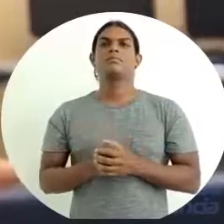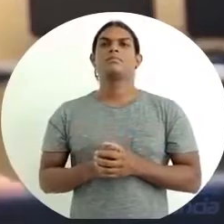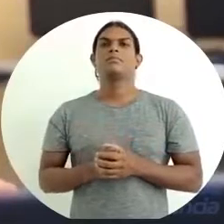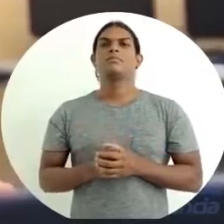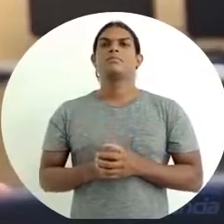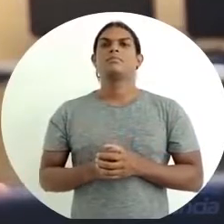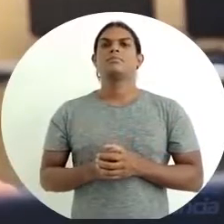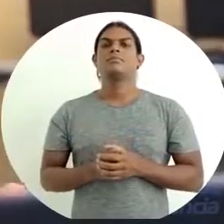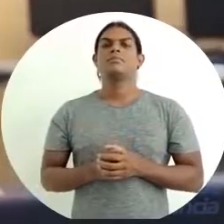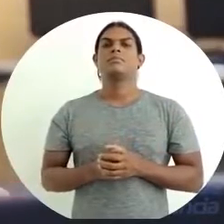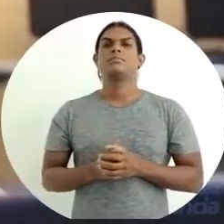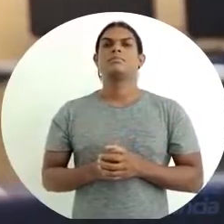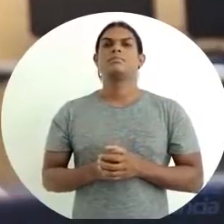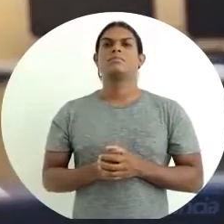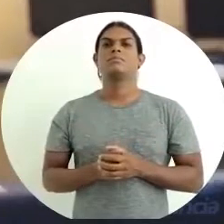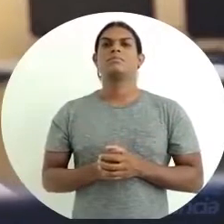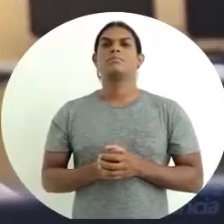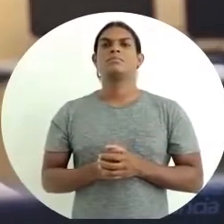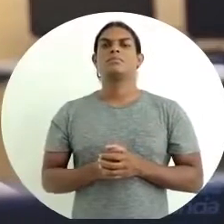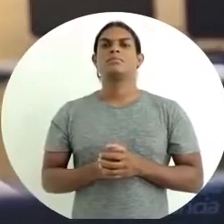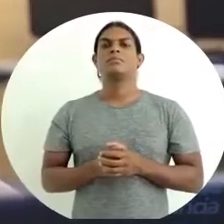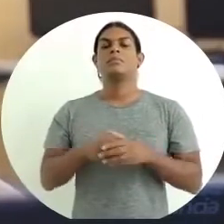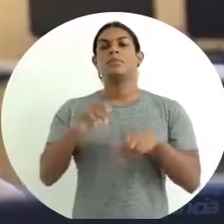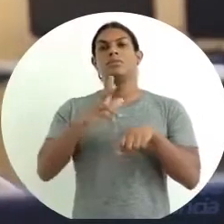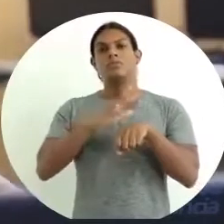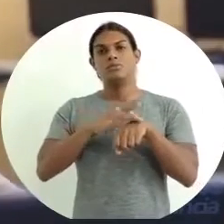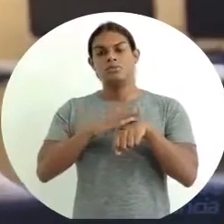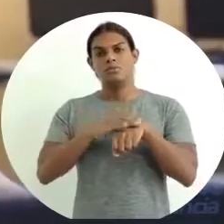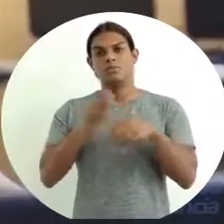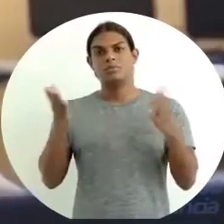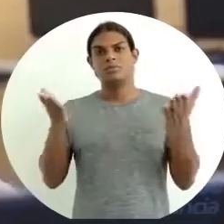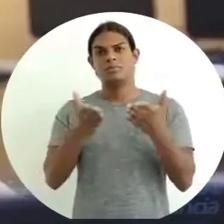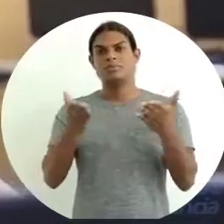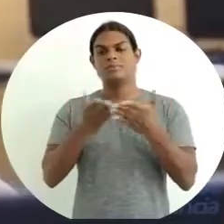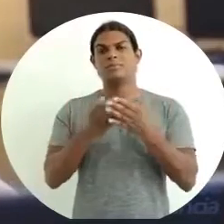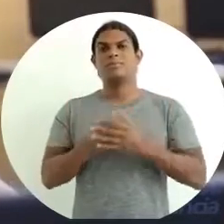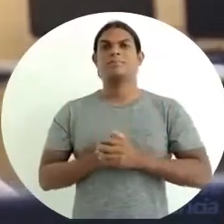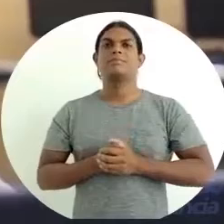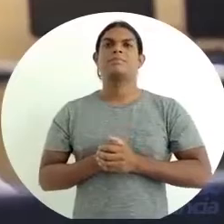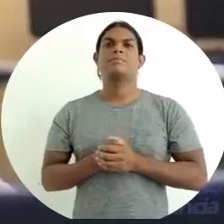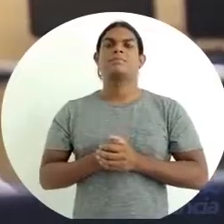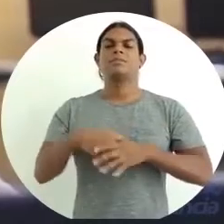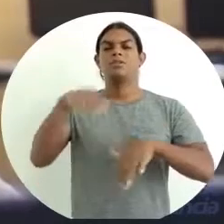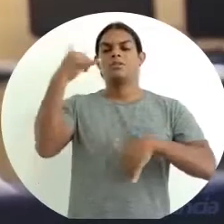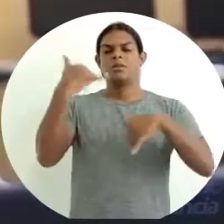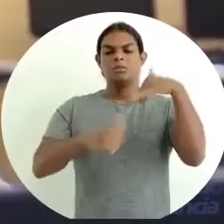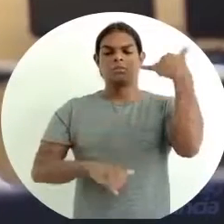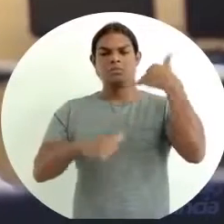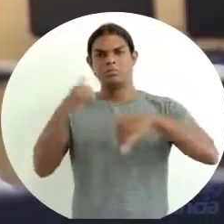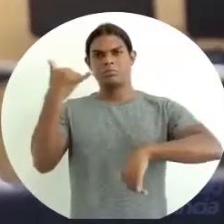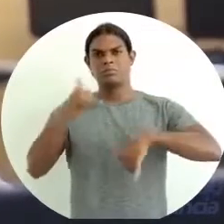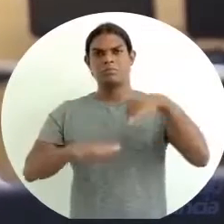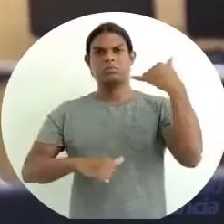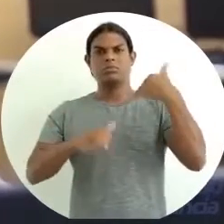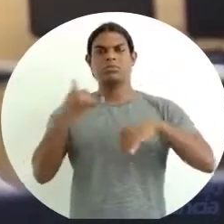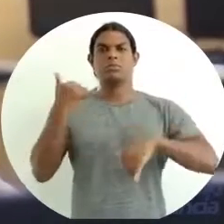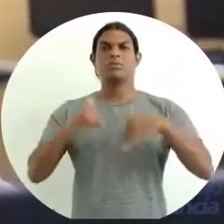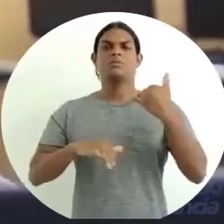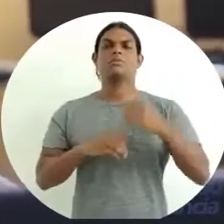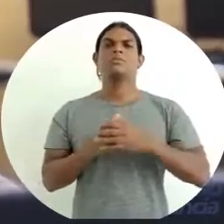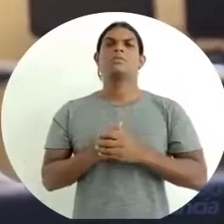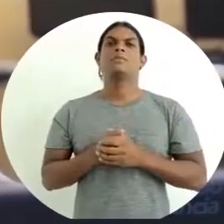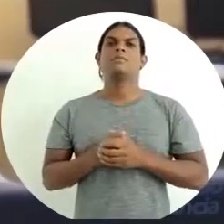provenientes de contaminação acidental. Isso normalmente nós encontramos num ambiente de laboratório, de análises clínicas, análises